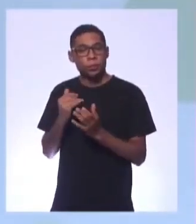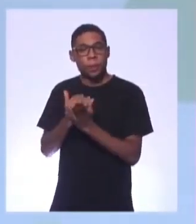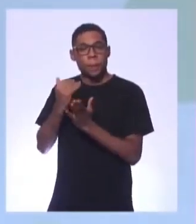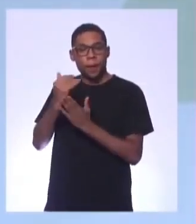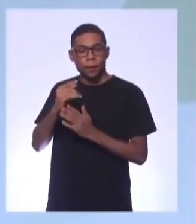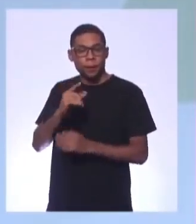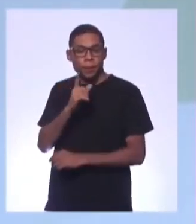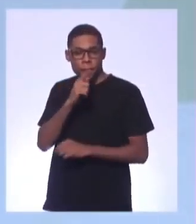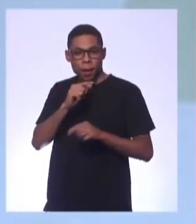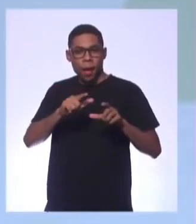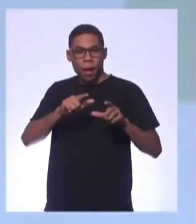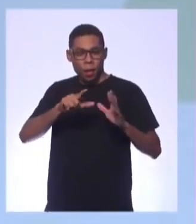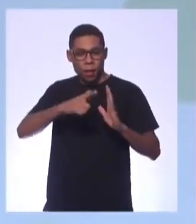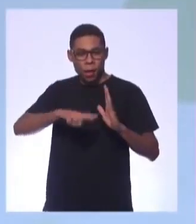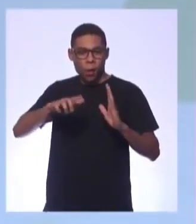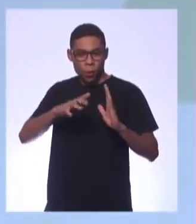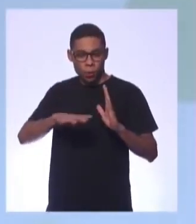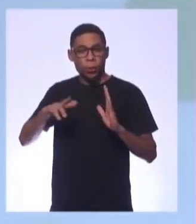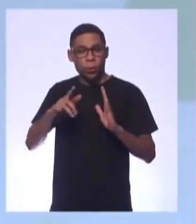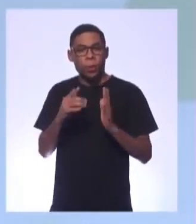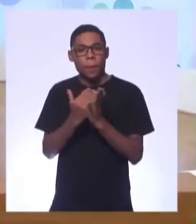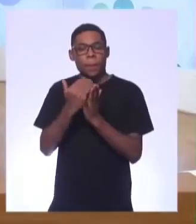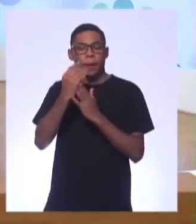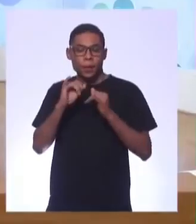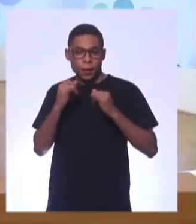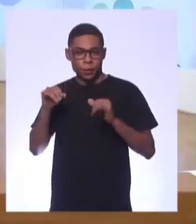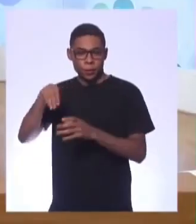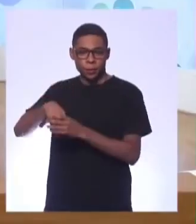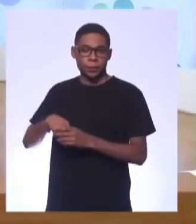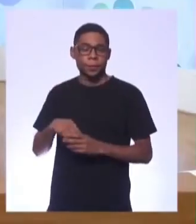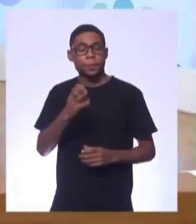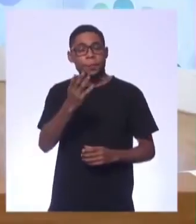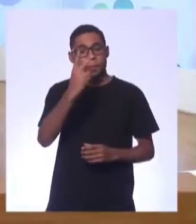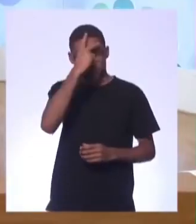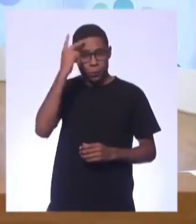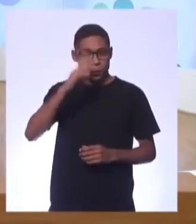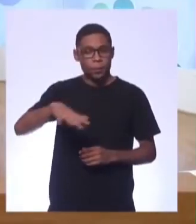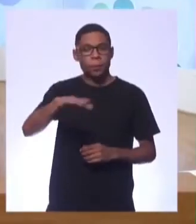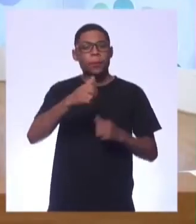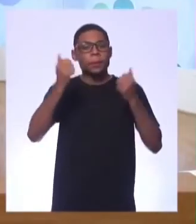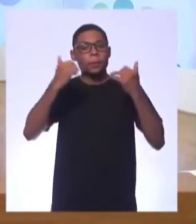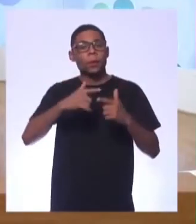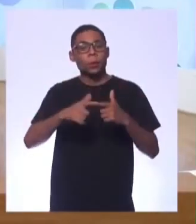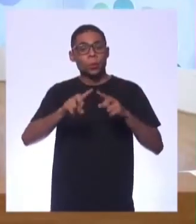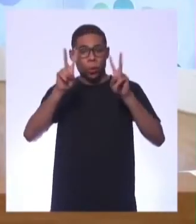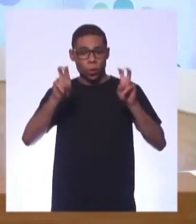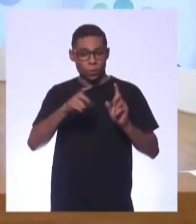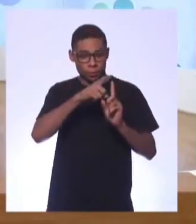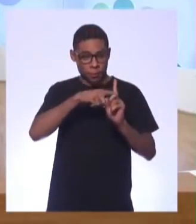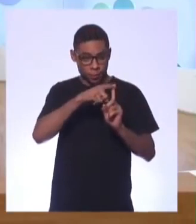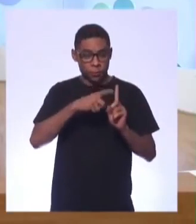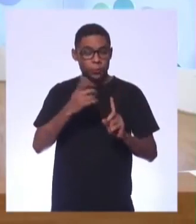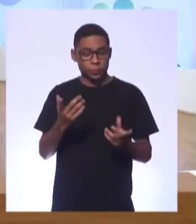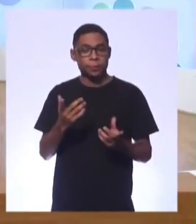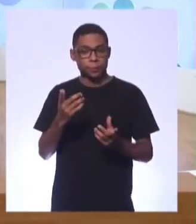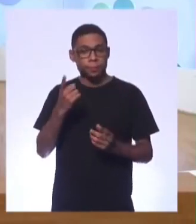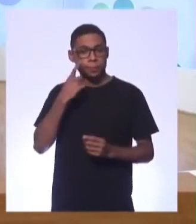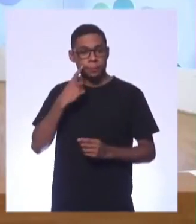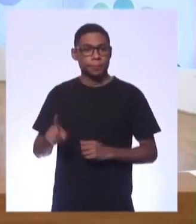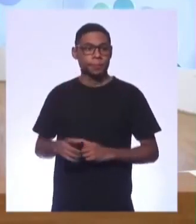líquido com o aumento da energia aí. E aí, pessoal, falando aqui com temperatura, grau da agitação térmica